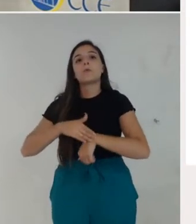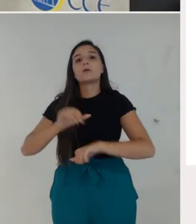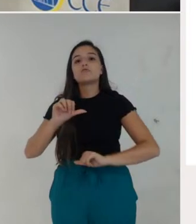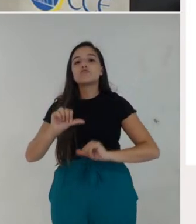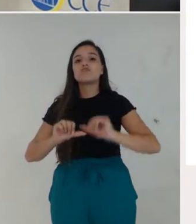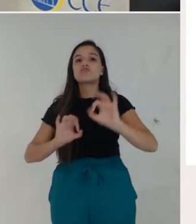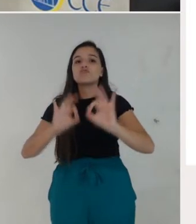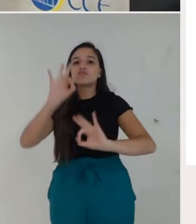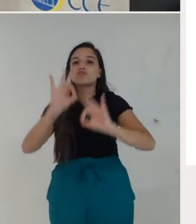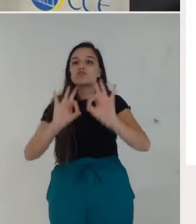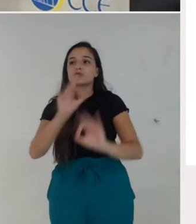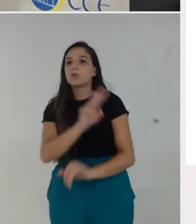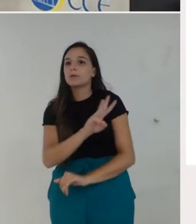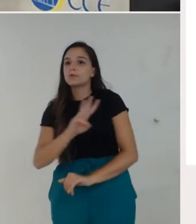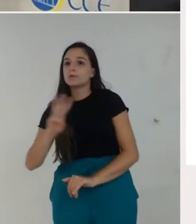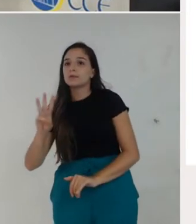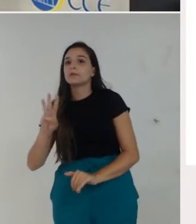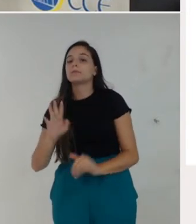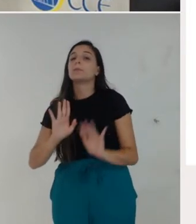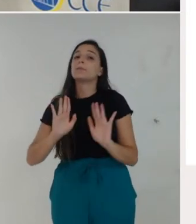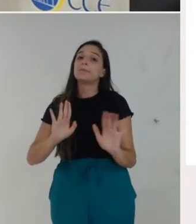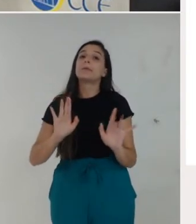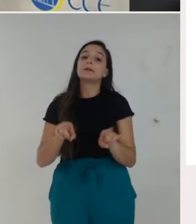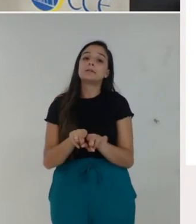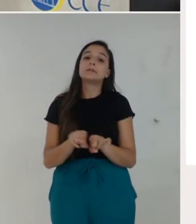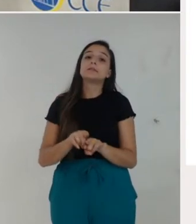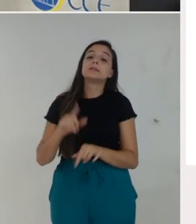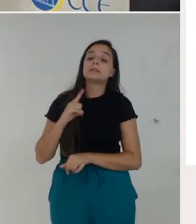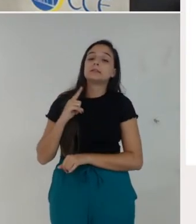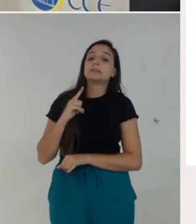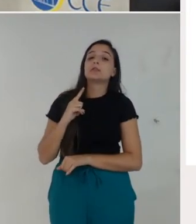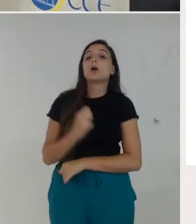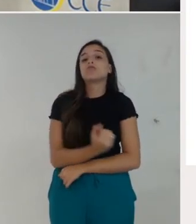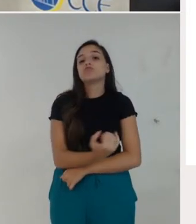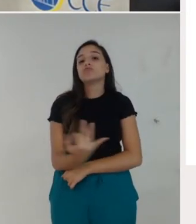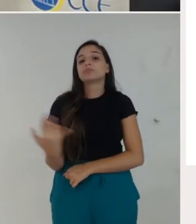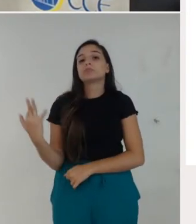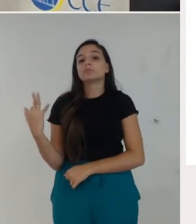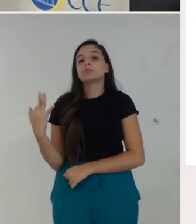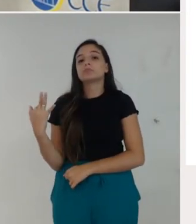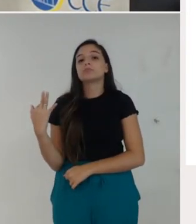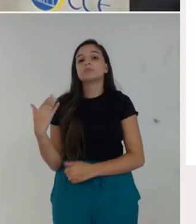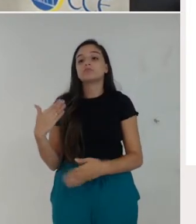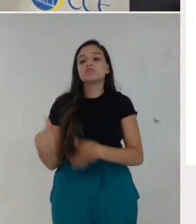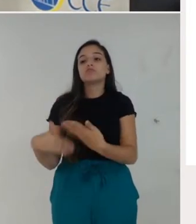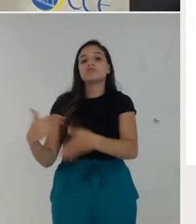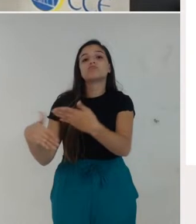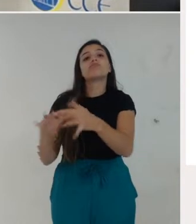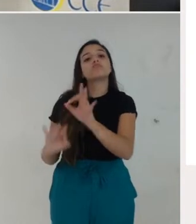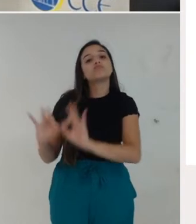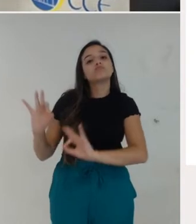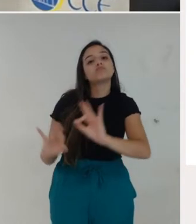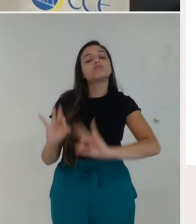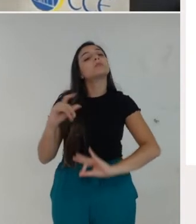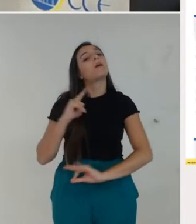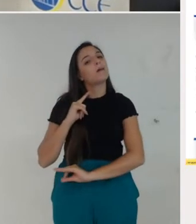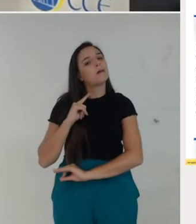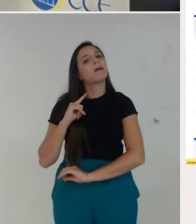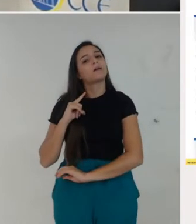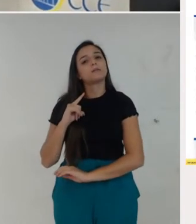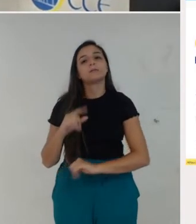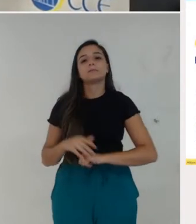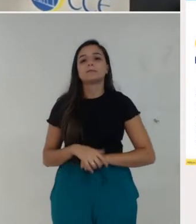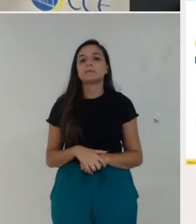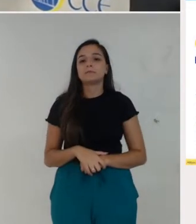atualização do site, mas já temos bastante coisa organizada, bastante material, então a